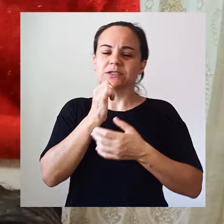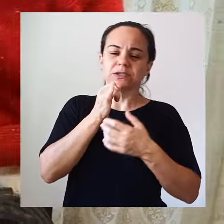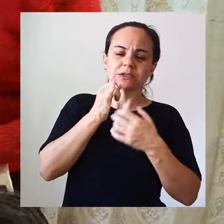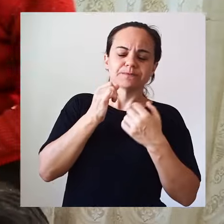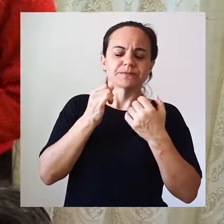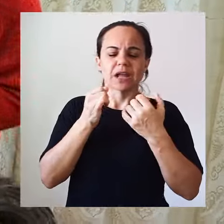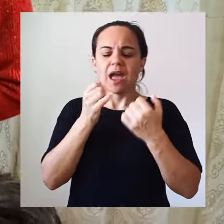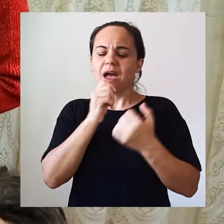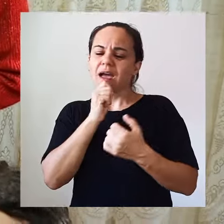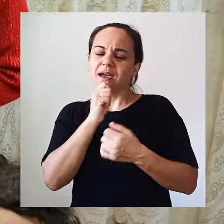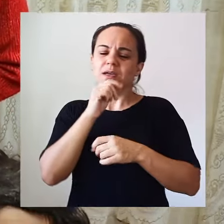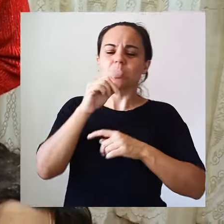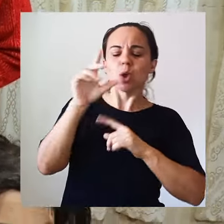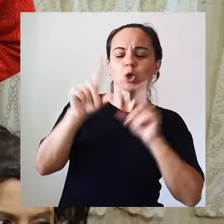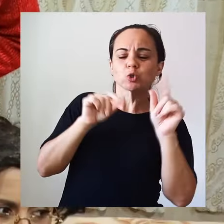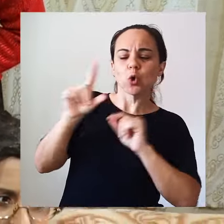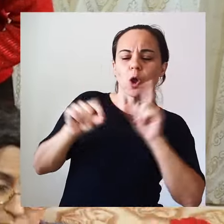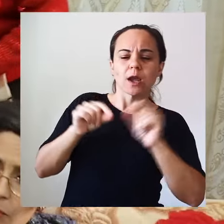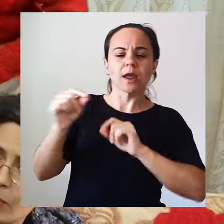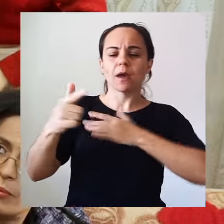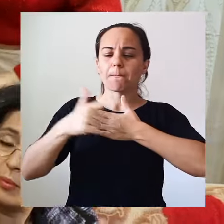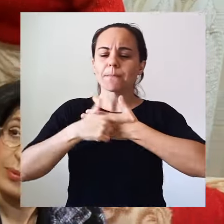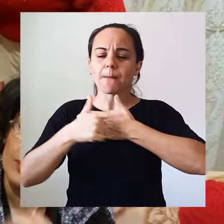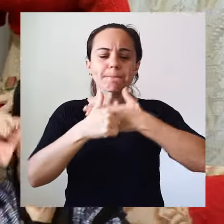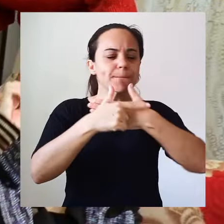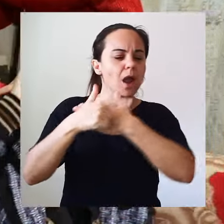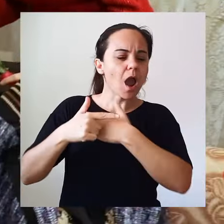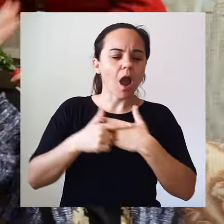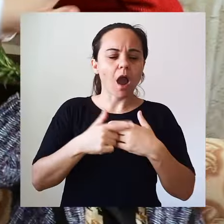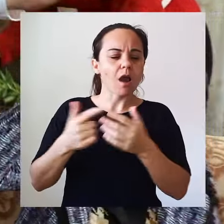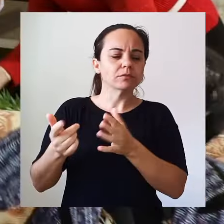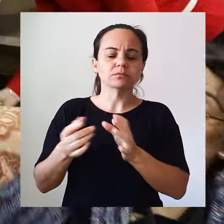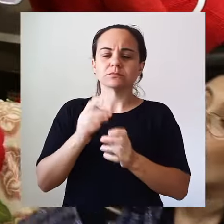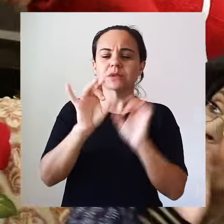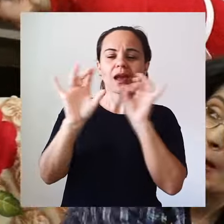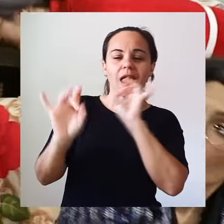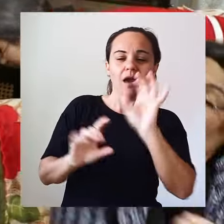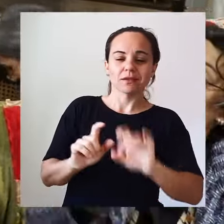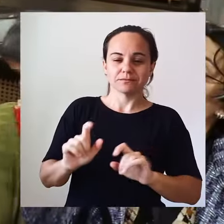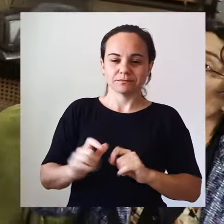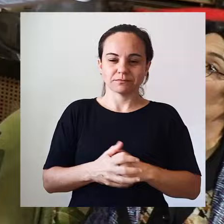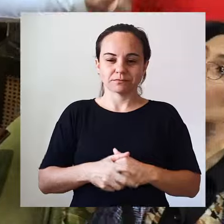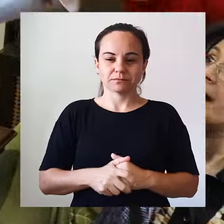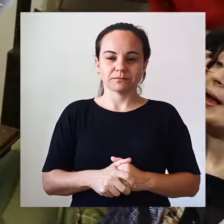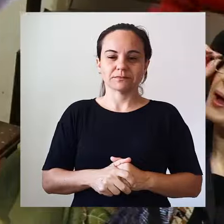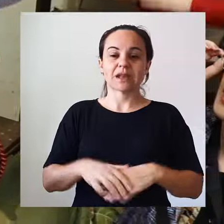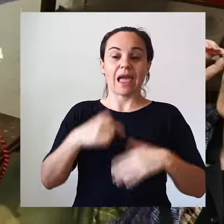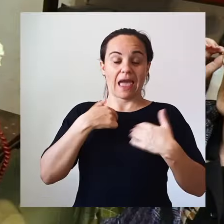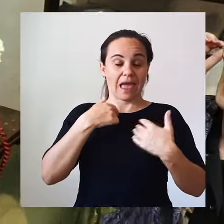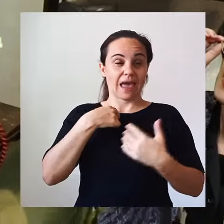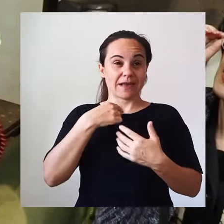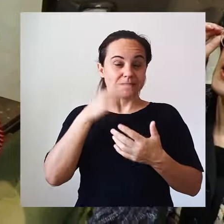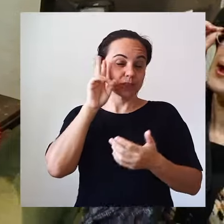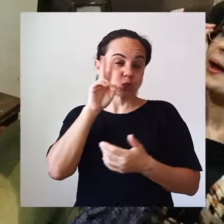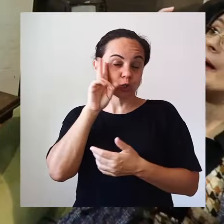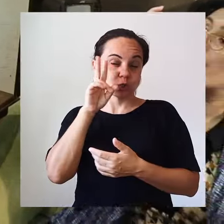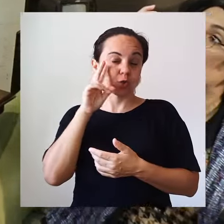Mas daí, final, que história vai ter nessa novela ali? É, mas essa história eu escrevi com a minha própria ideia,